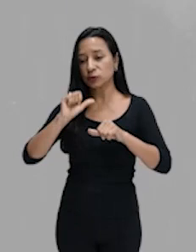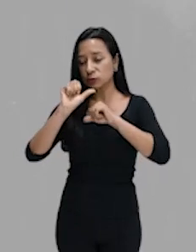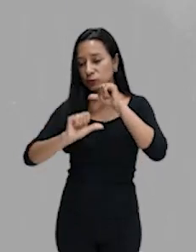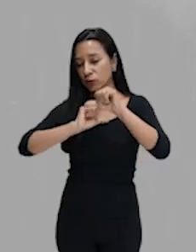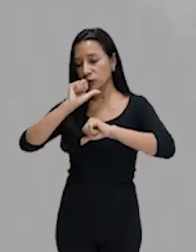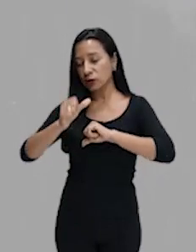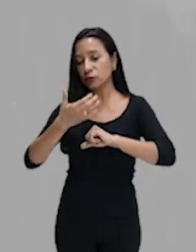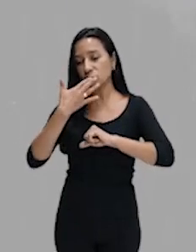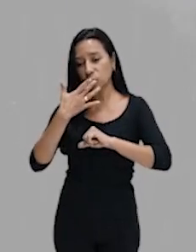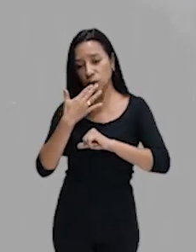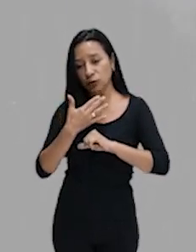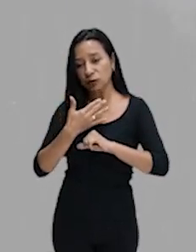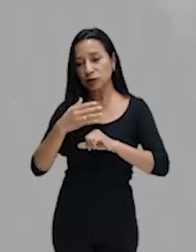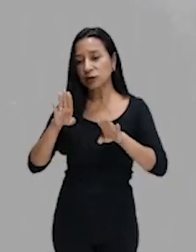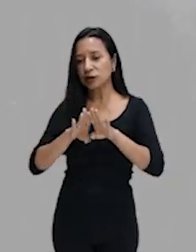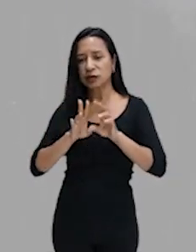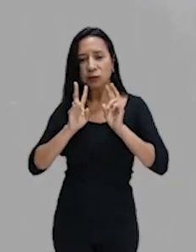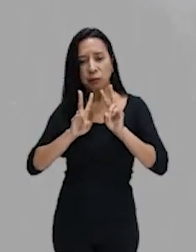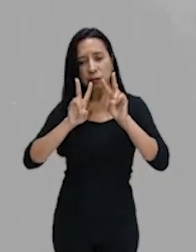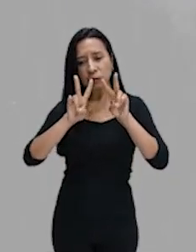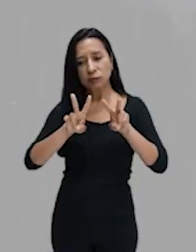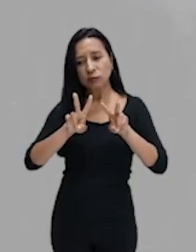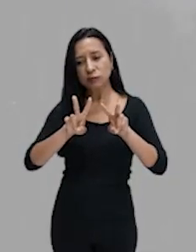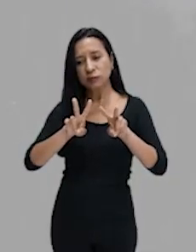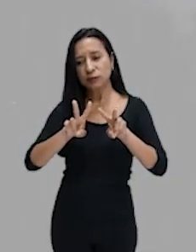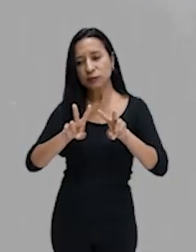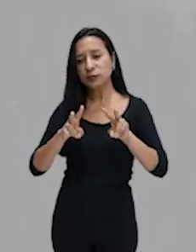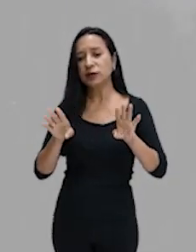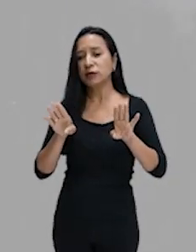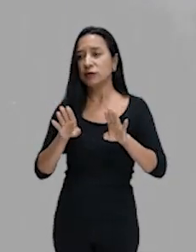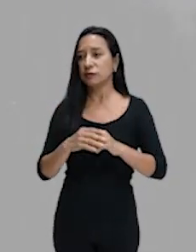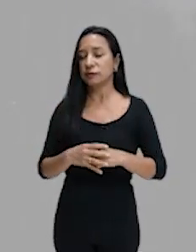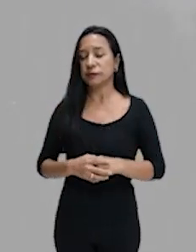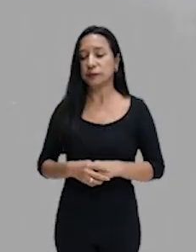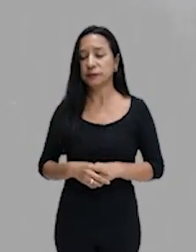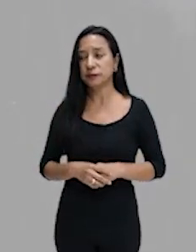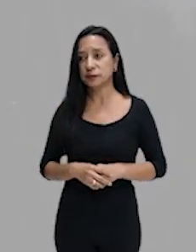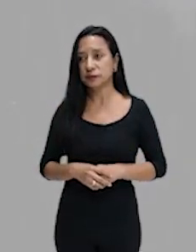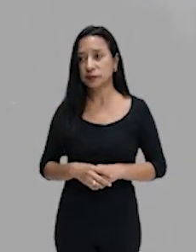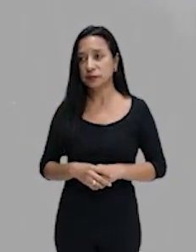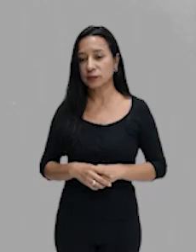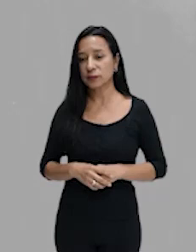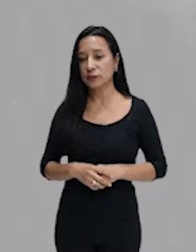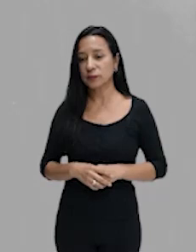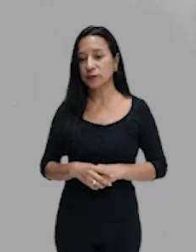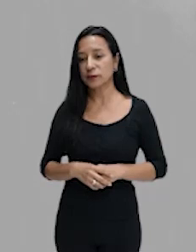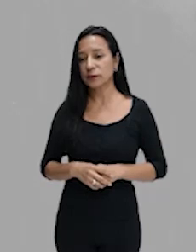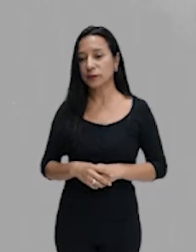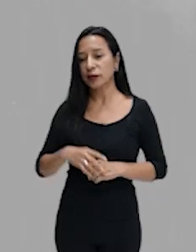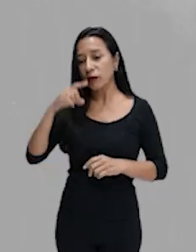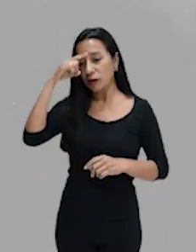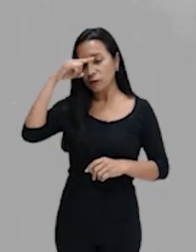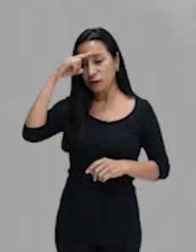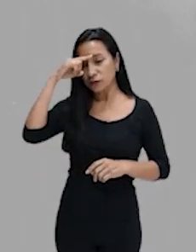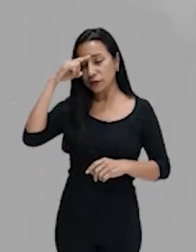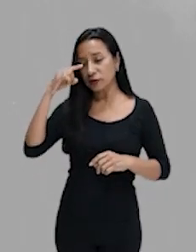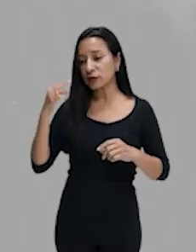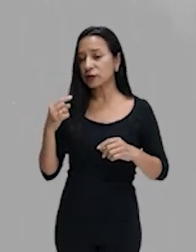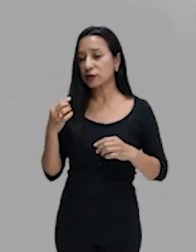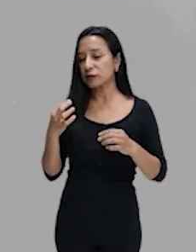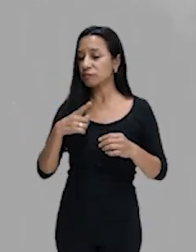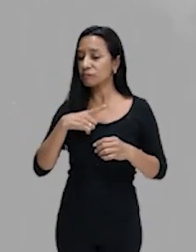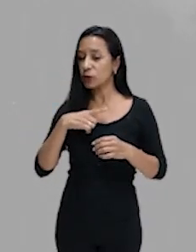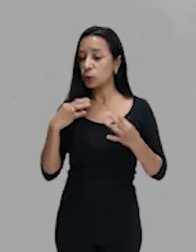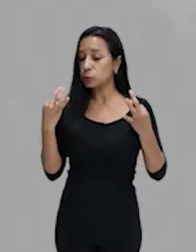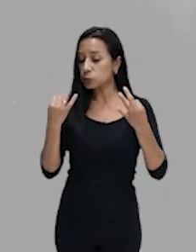tornaram-se coloridas e chamativas, e uma das marcas registradas da artista. Então, a Frida, apesar de todo o